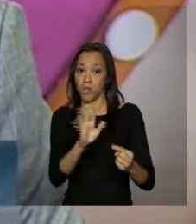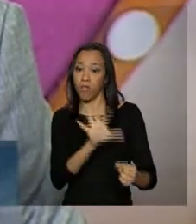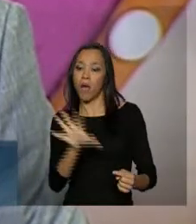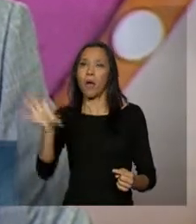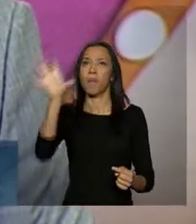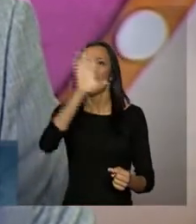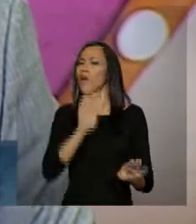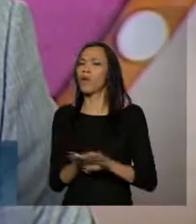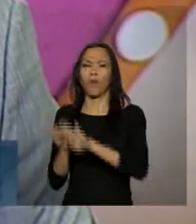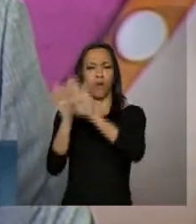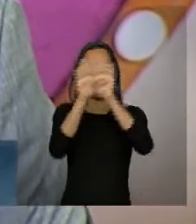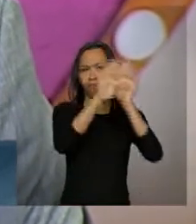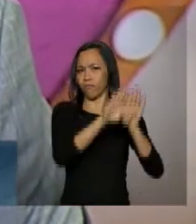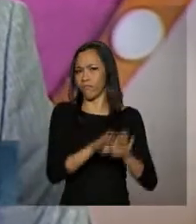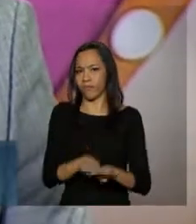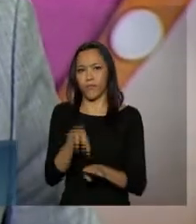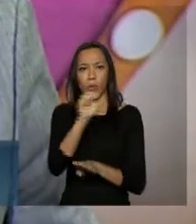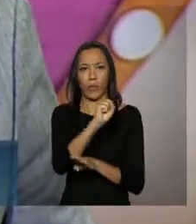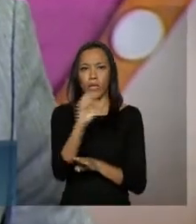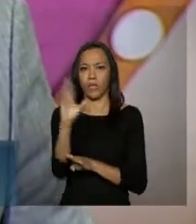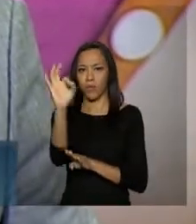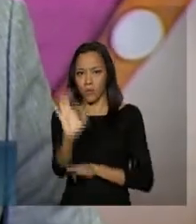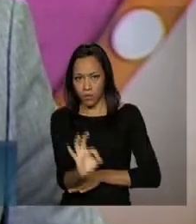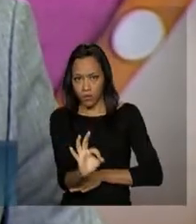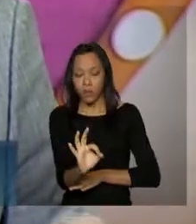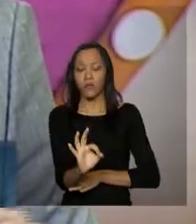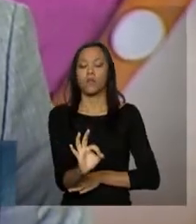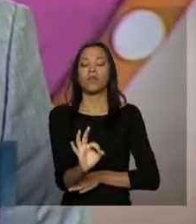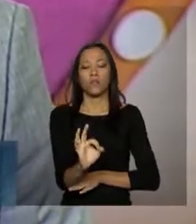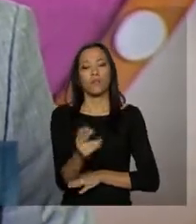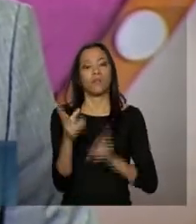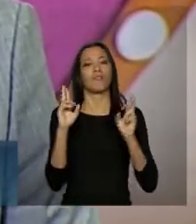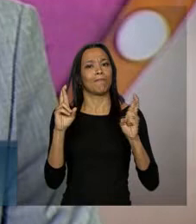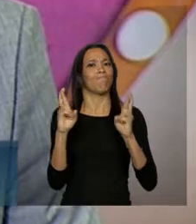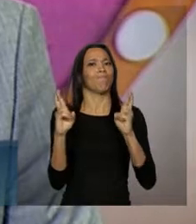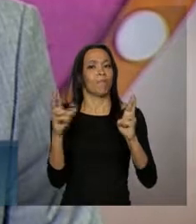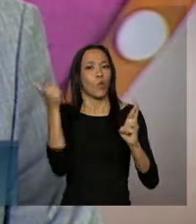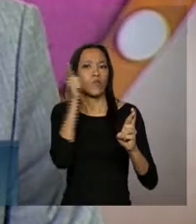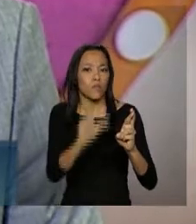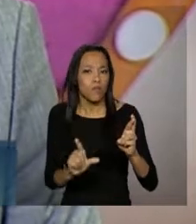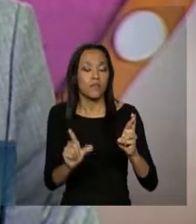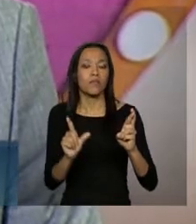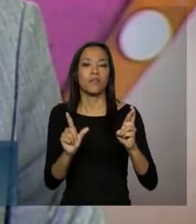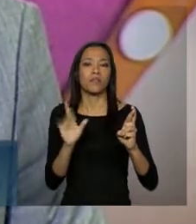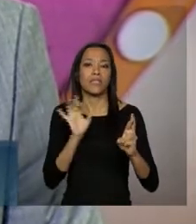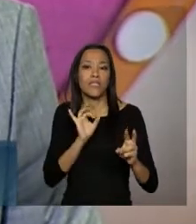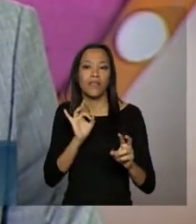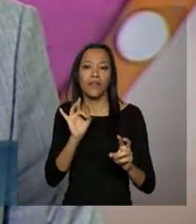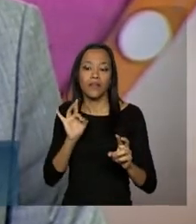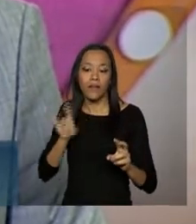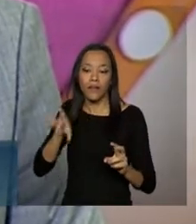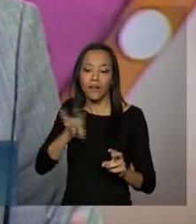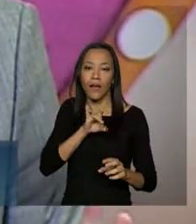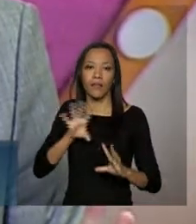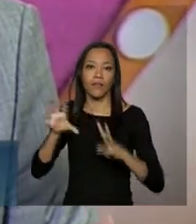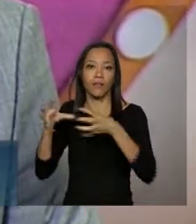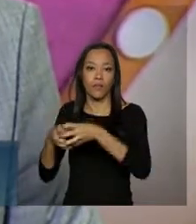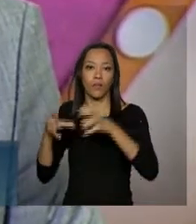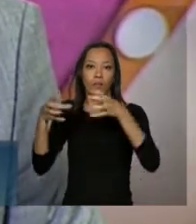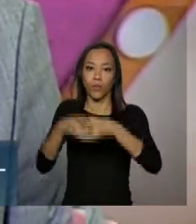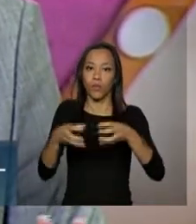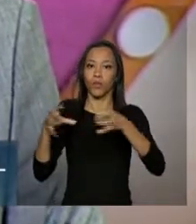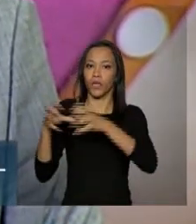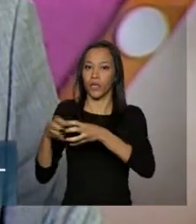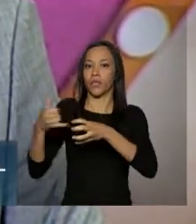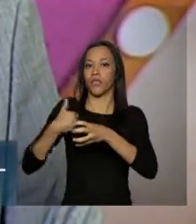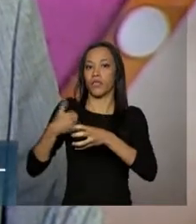nacionais. 80% de cobertura se espera atingir de cada uma daquelas populações. Crianças